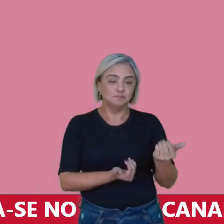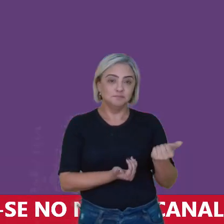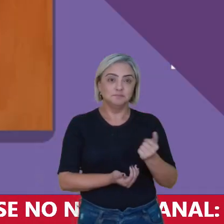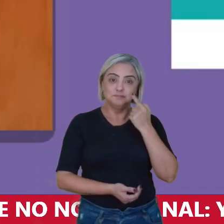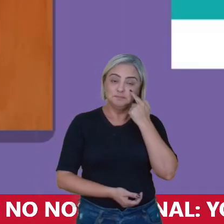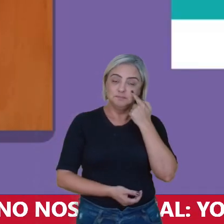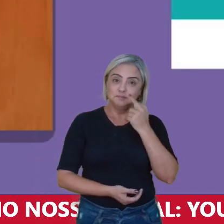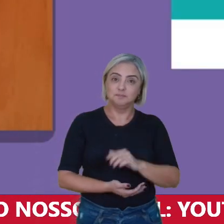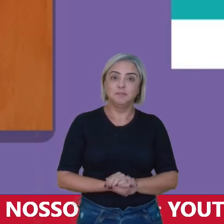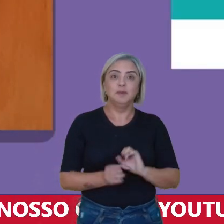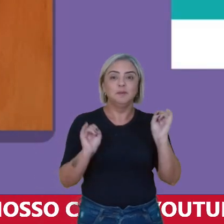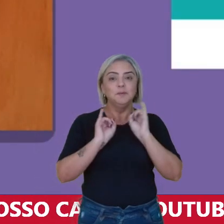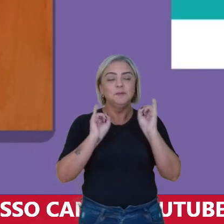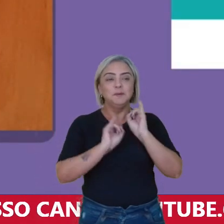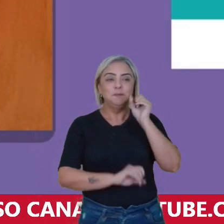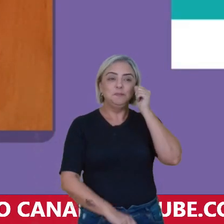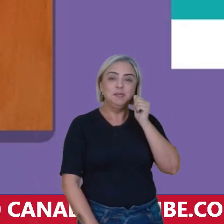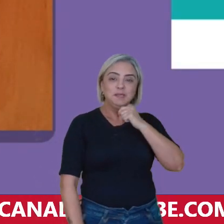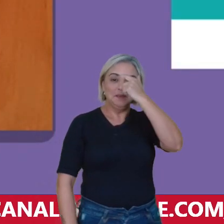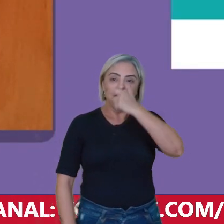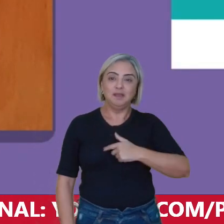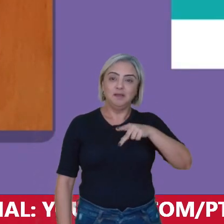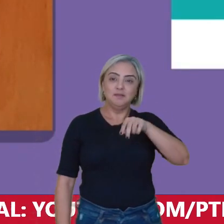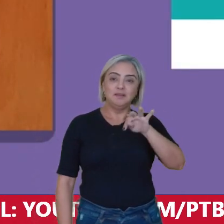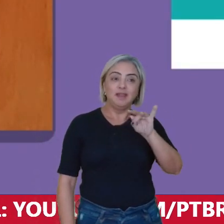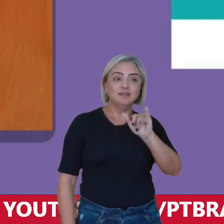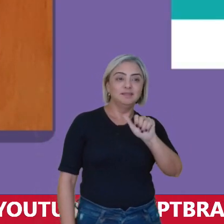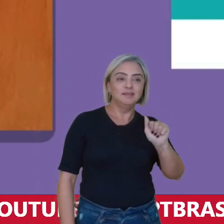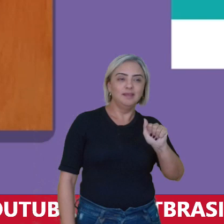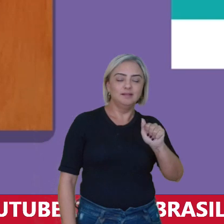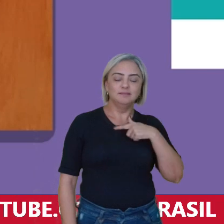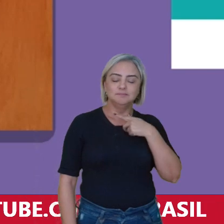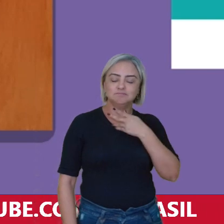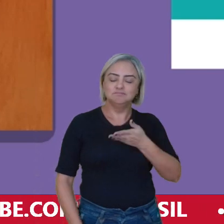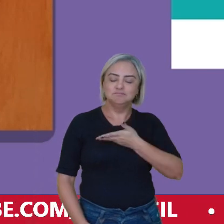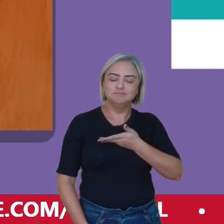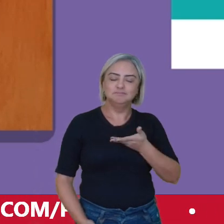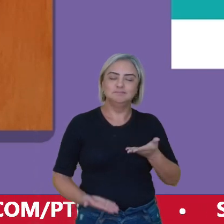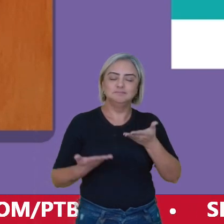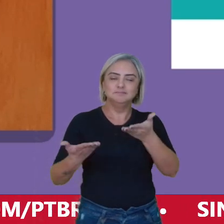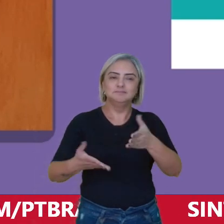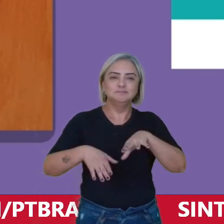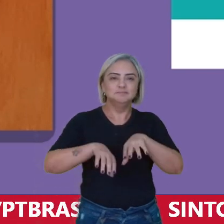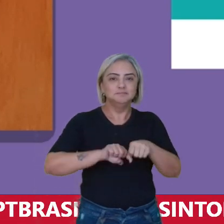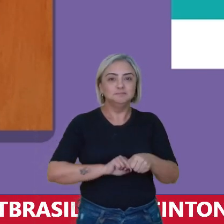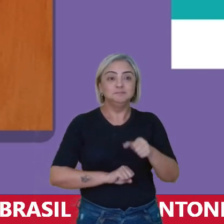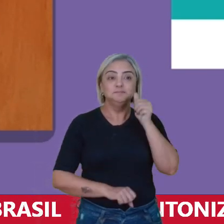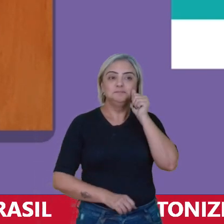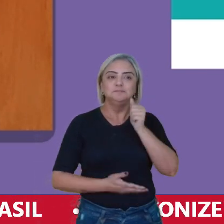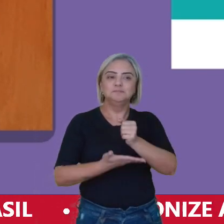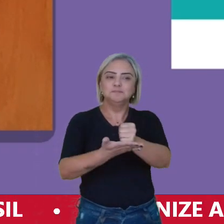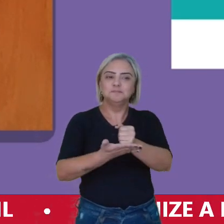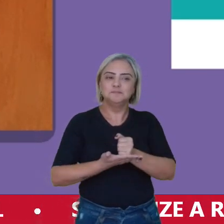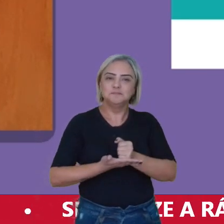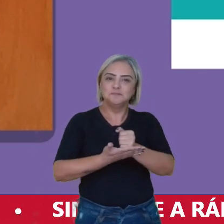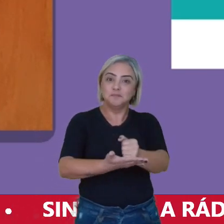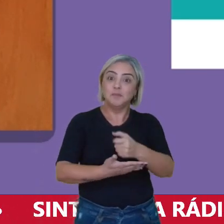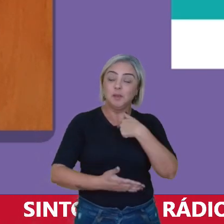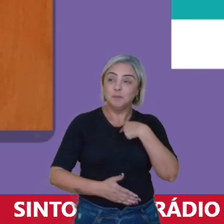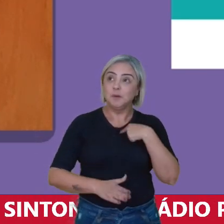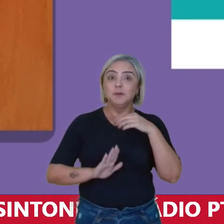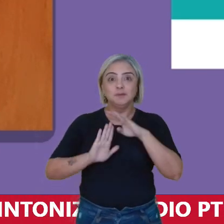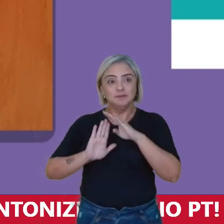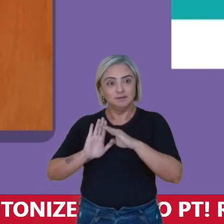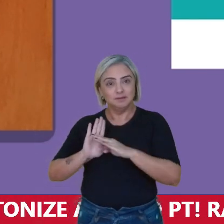Confira. Olá meninas, eu sou Natália Bonavides, é um prazer participar dessa formação do Elas por Elas, projeto do qual eu